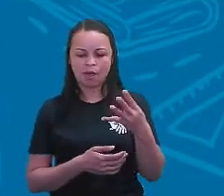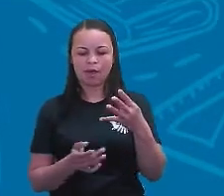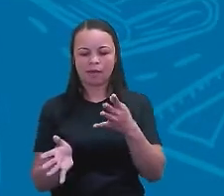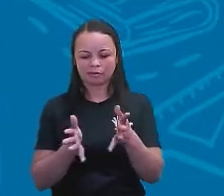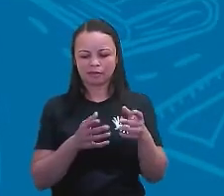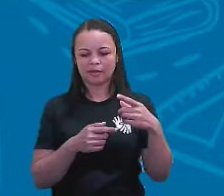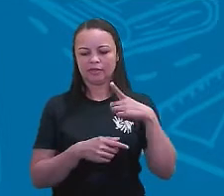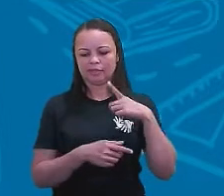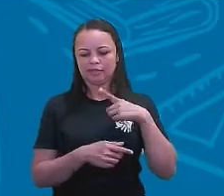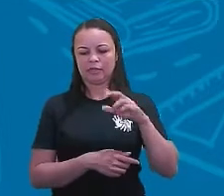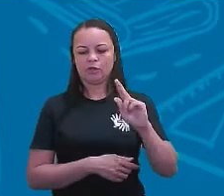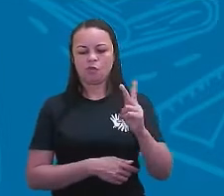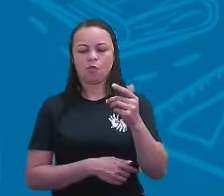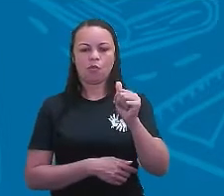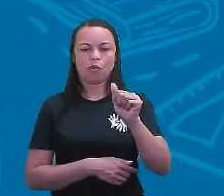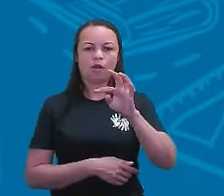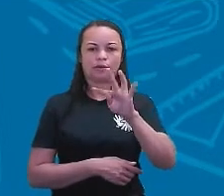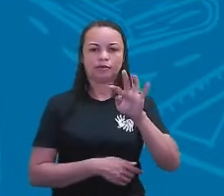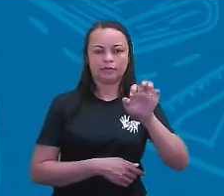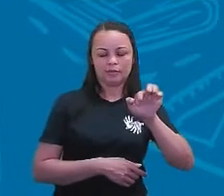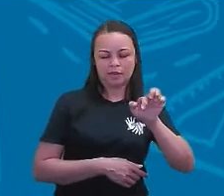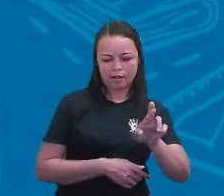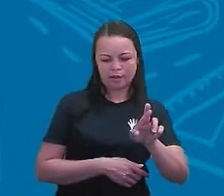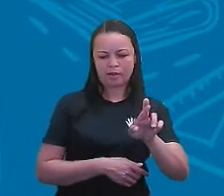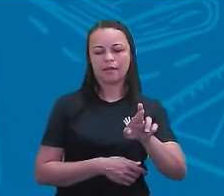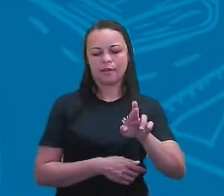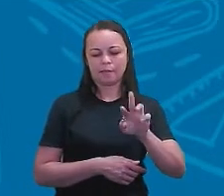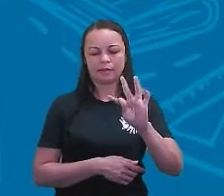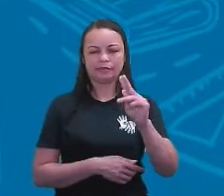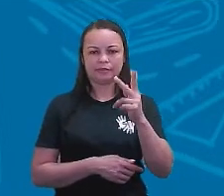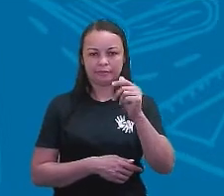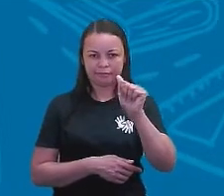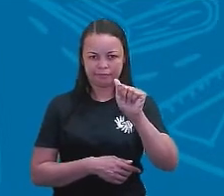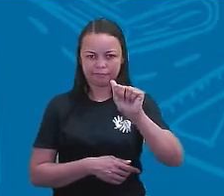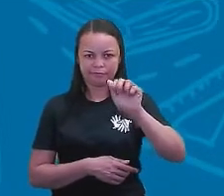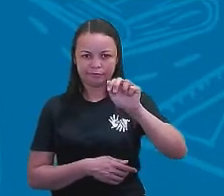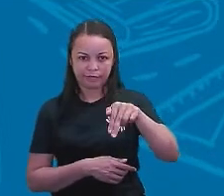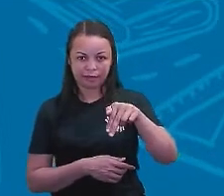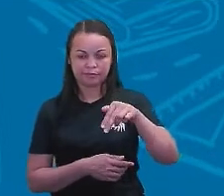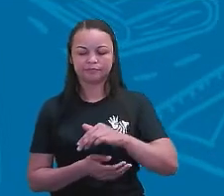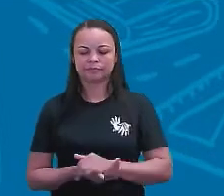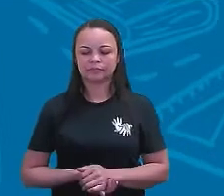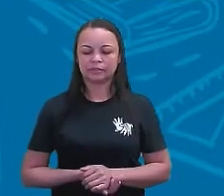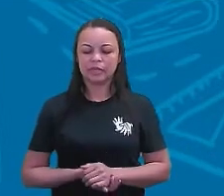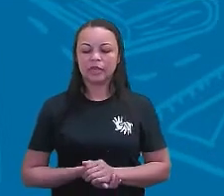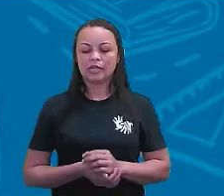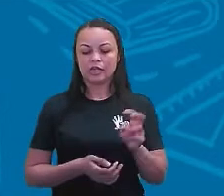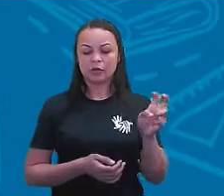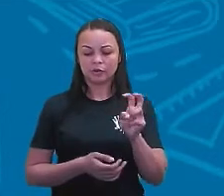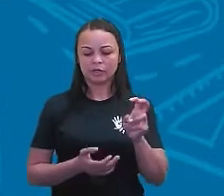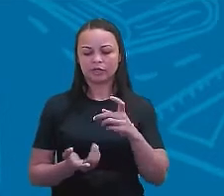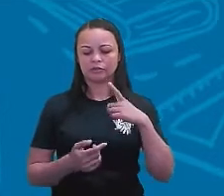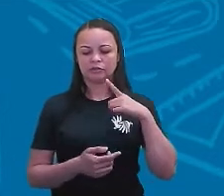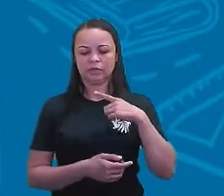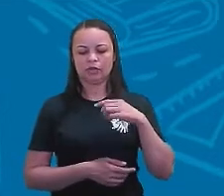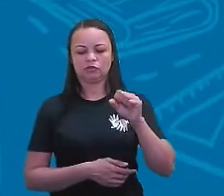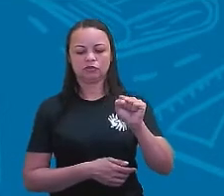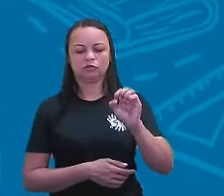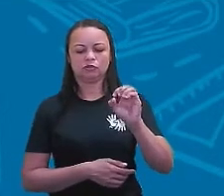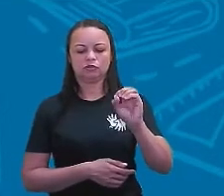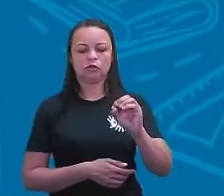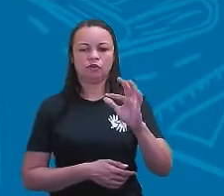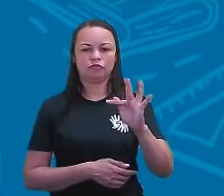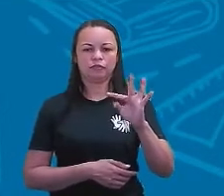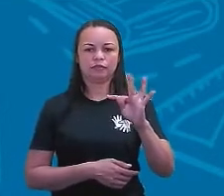dobrou aí o T e acrescentou o ER, mais a palavrinha than. E por último eu tenho o softer, que aí,